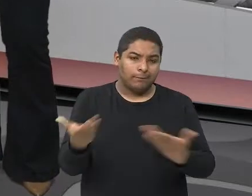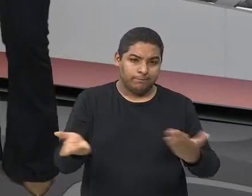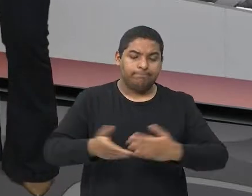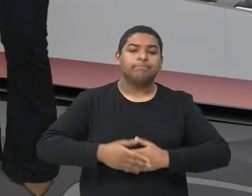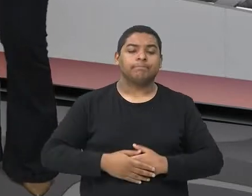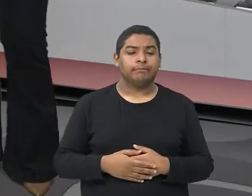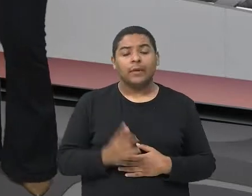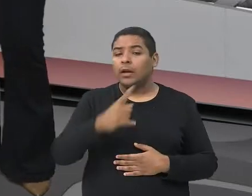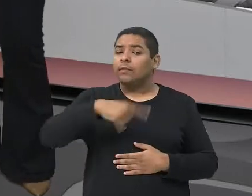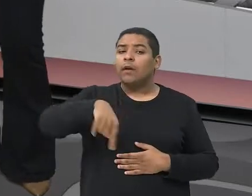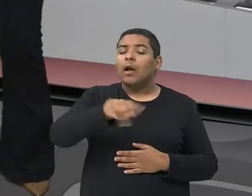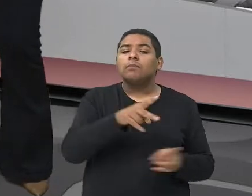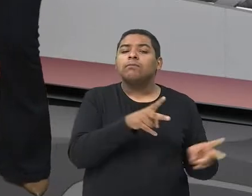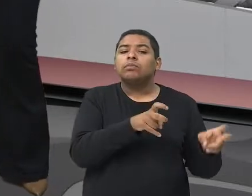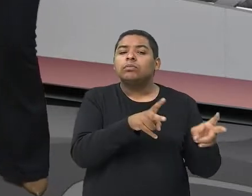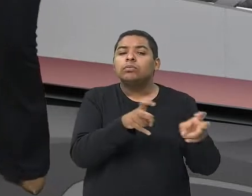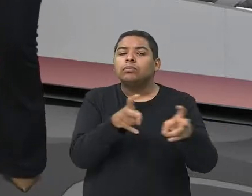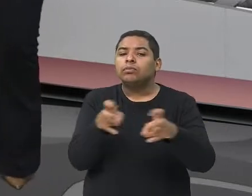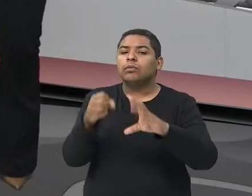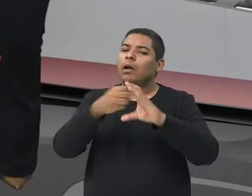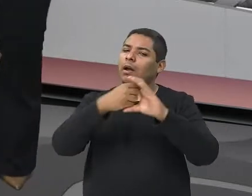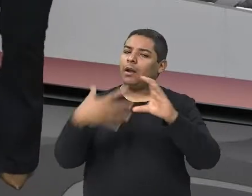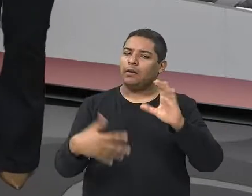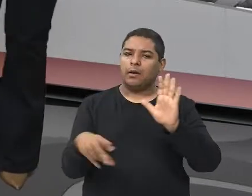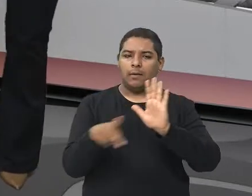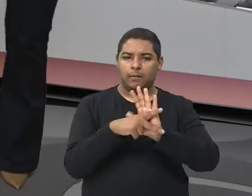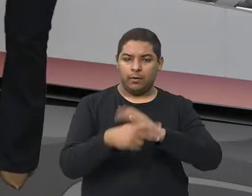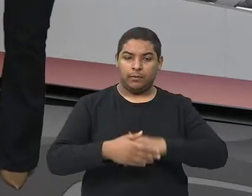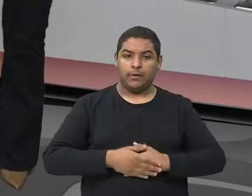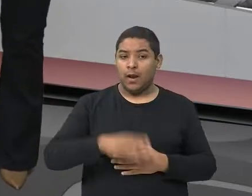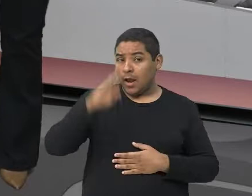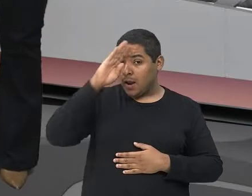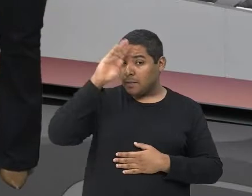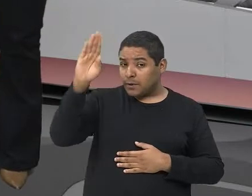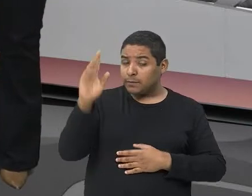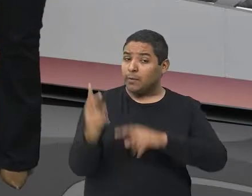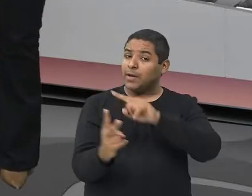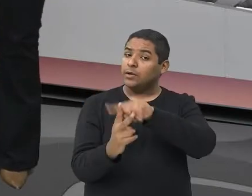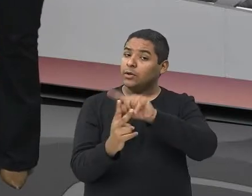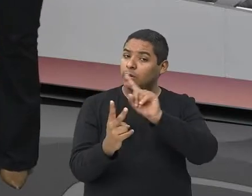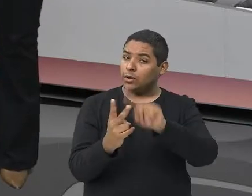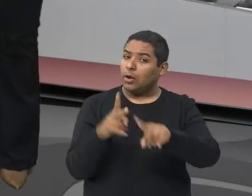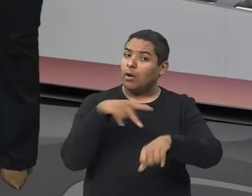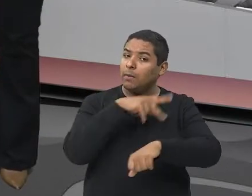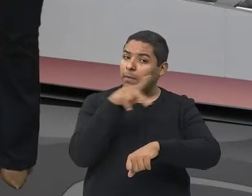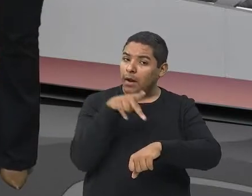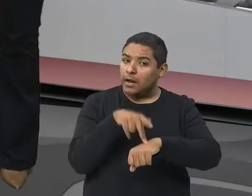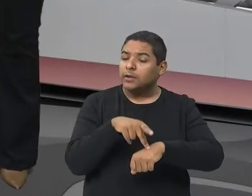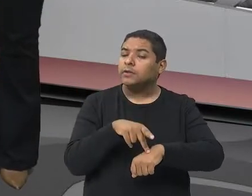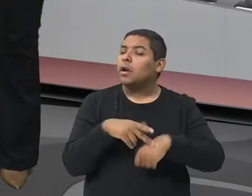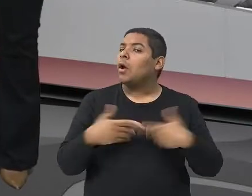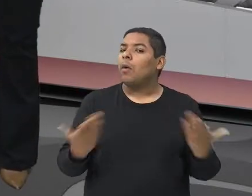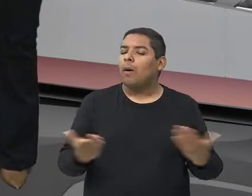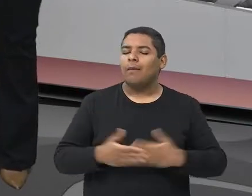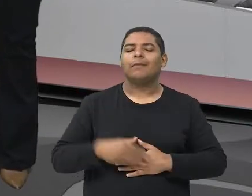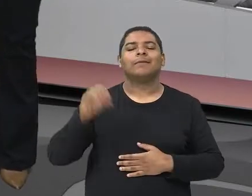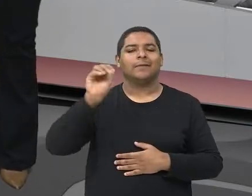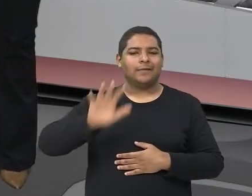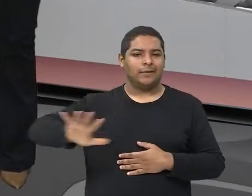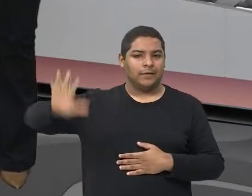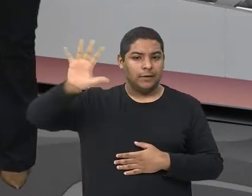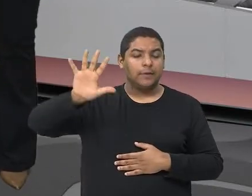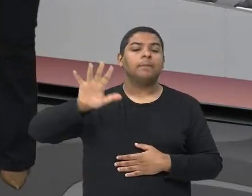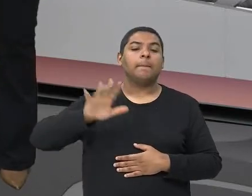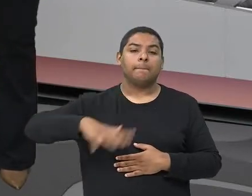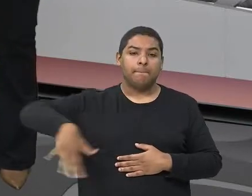verificar essas características, principalmente em dois países desse continente, que é a Oceania, que vai ser a